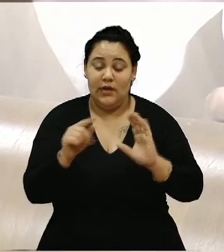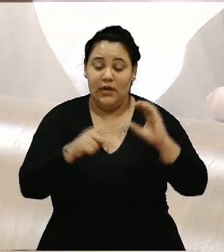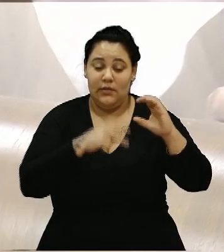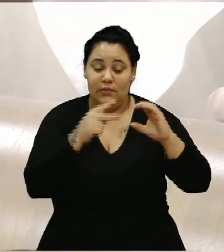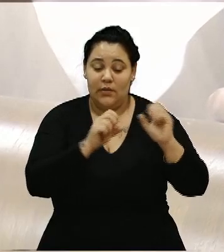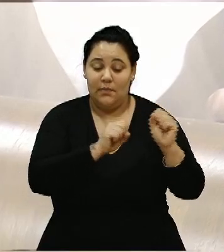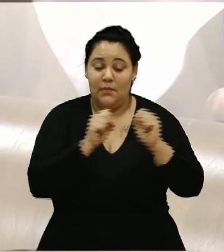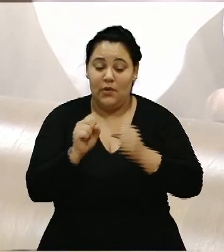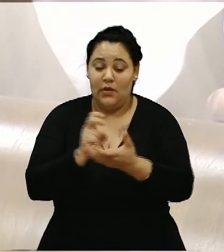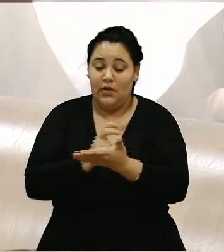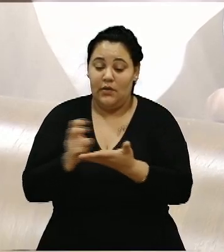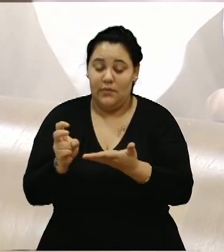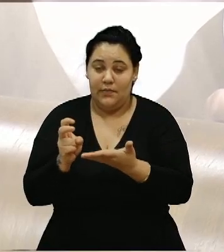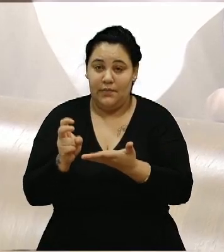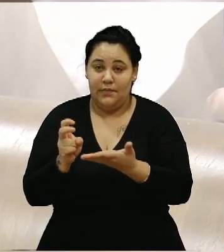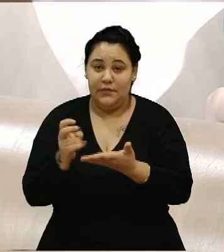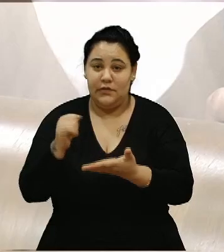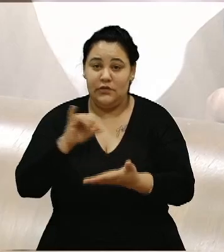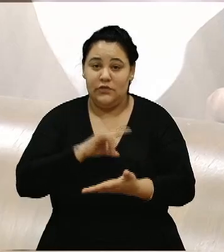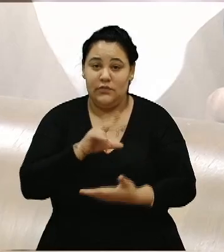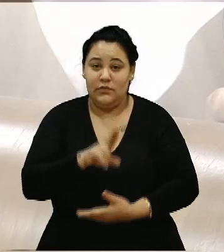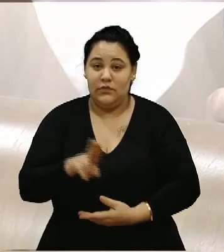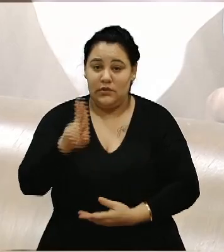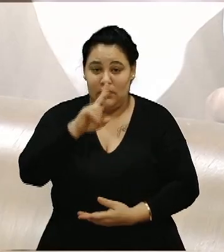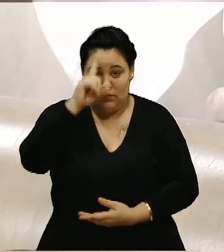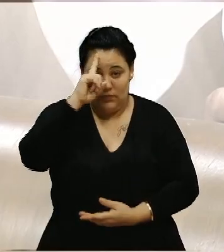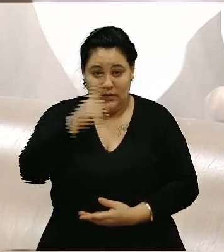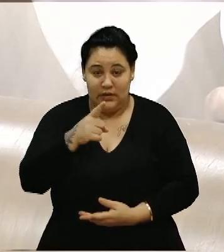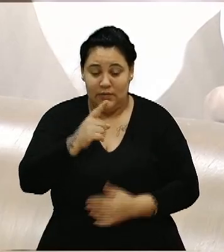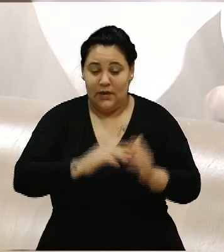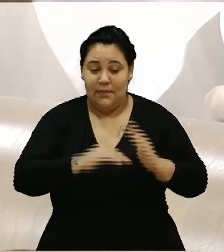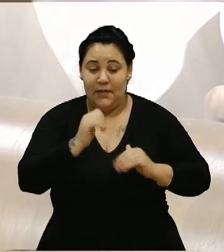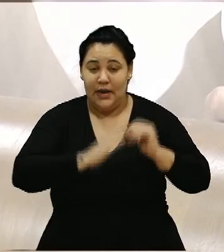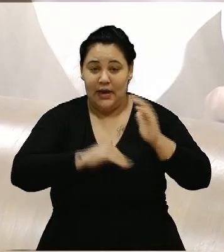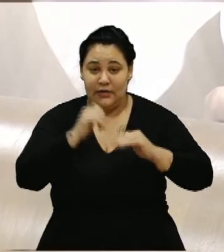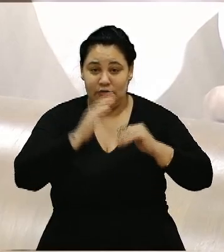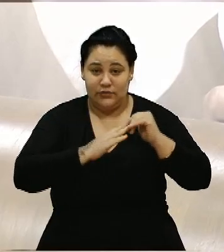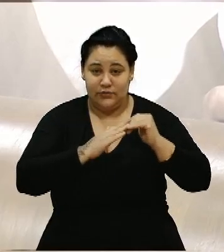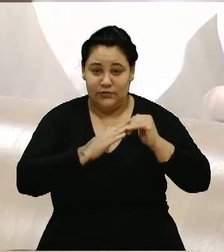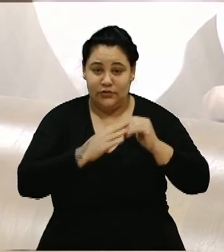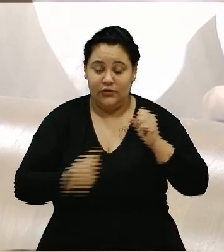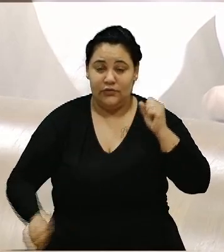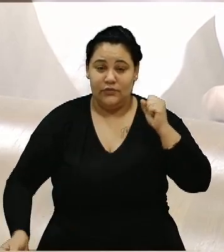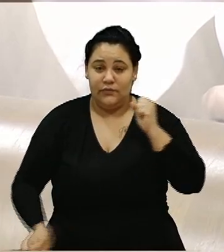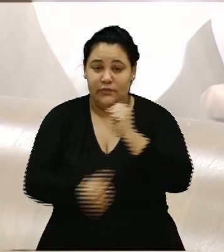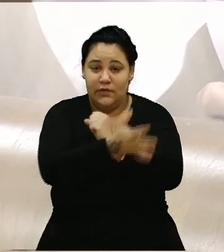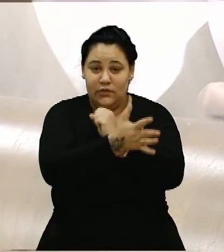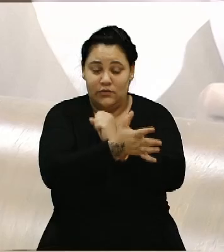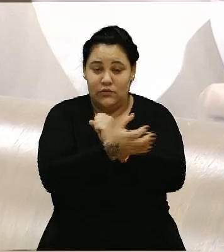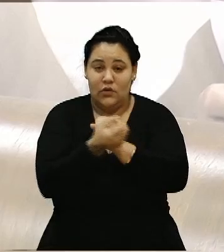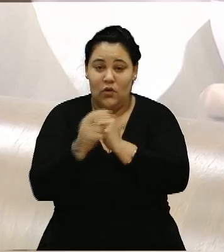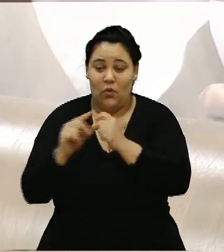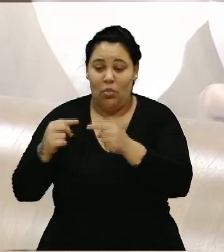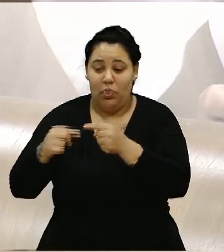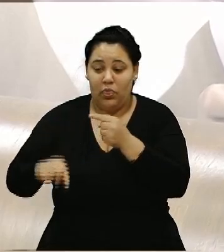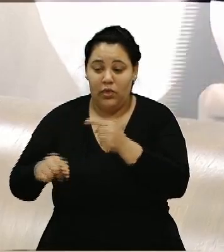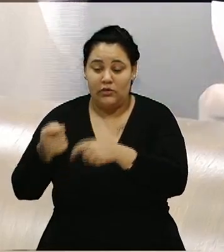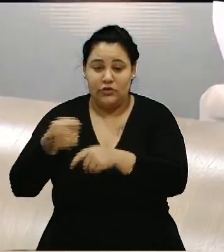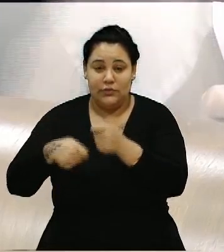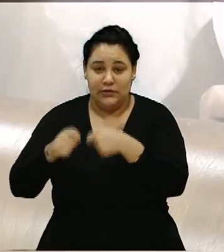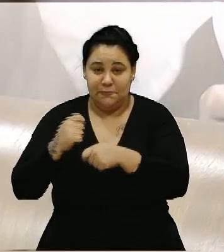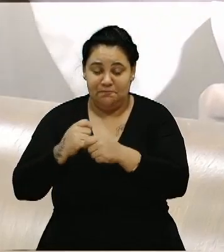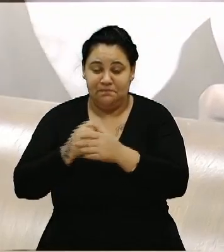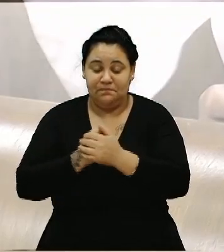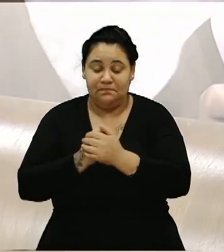vereador quando utilizar-se do mandato para a prática de atos de corrupção ou de improbidade administrativa,